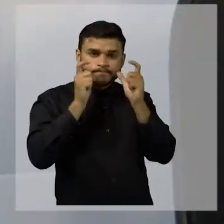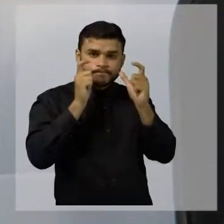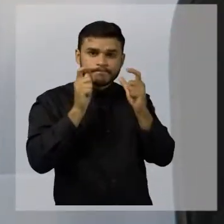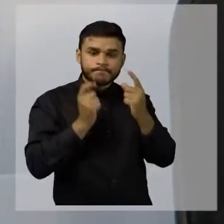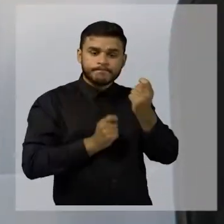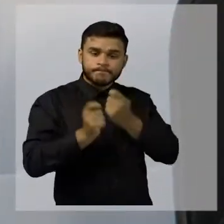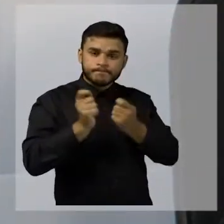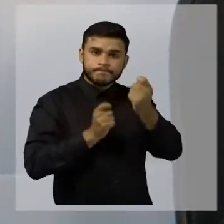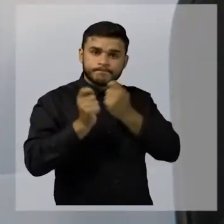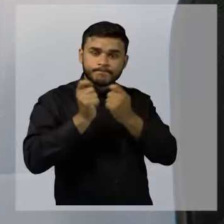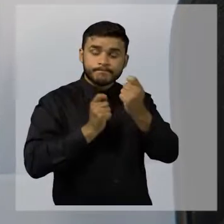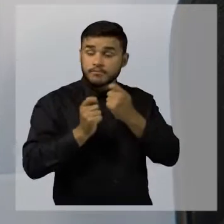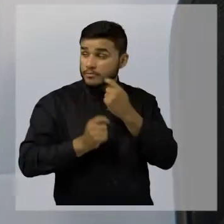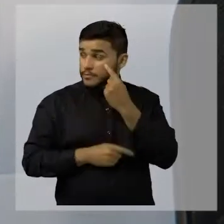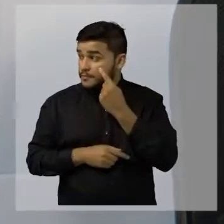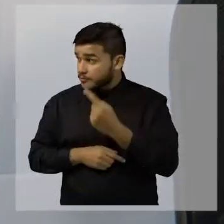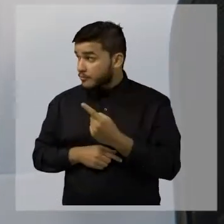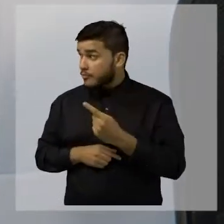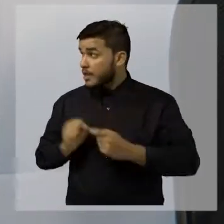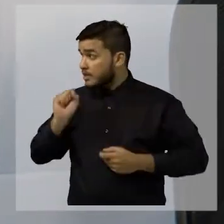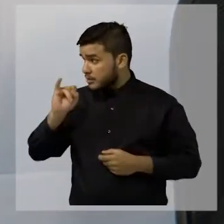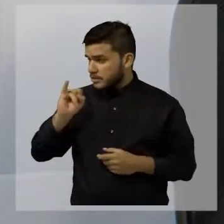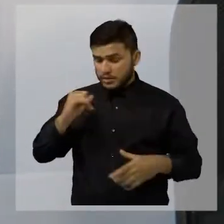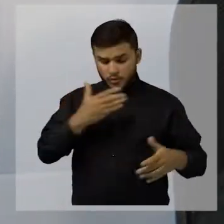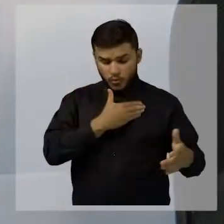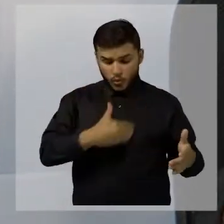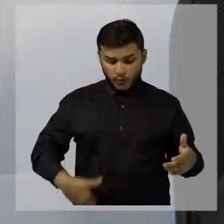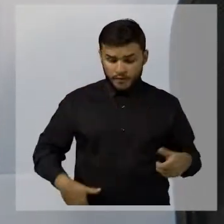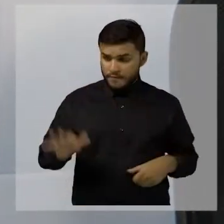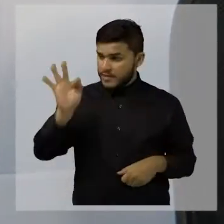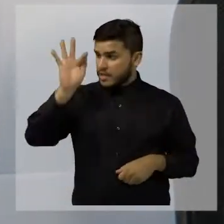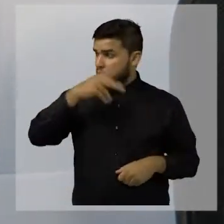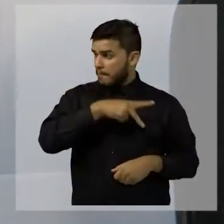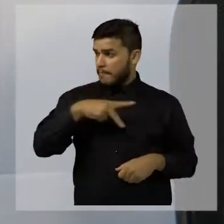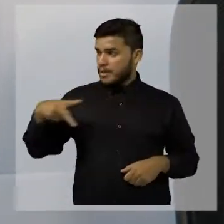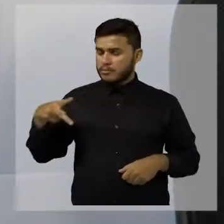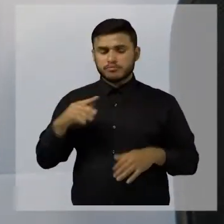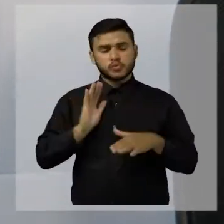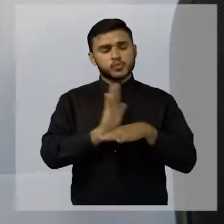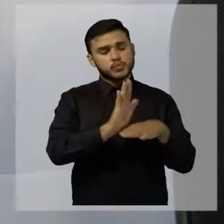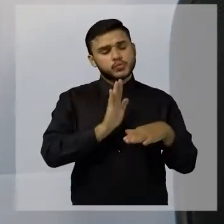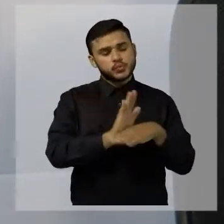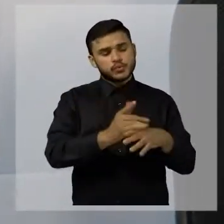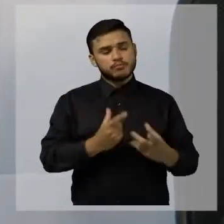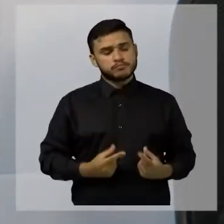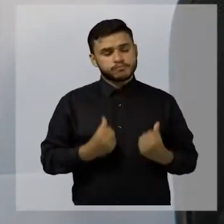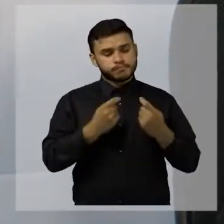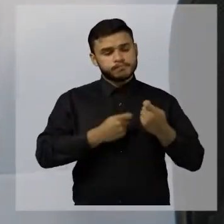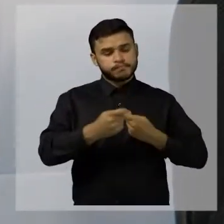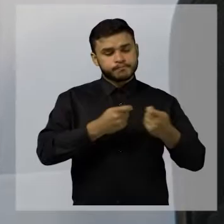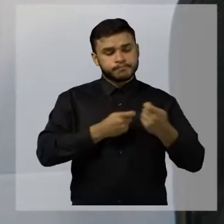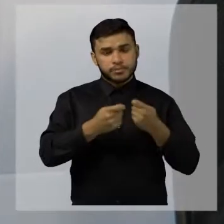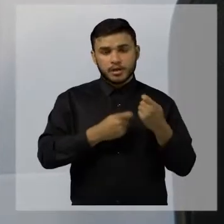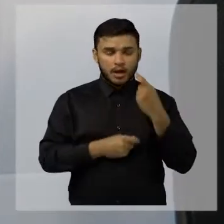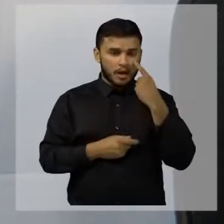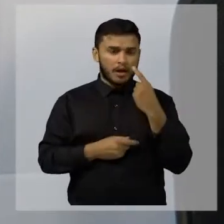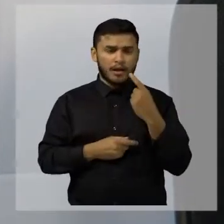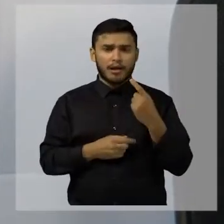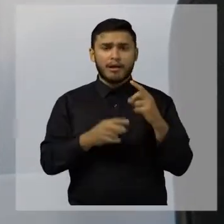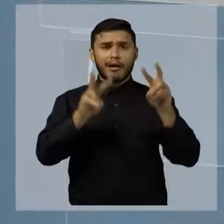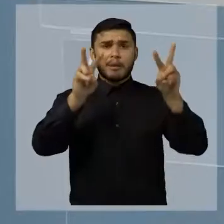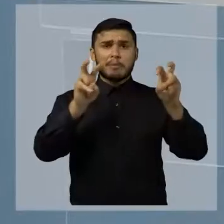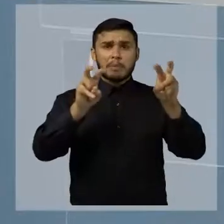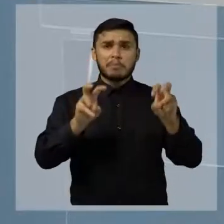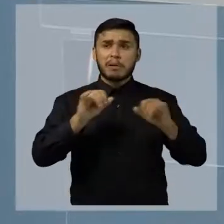No momento em que o governo federal acenar e ajudá-los economicamente, essa pauta some. Essa